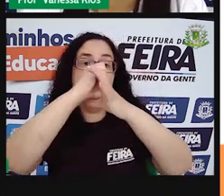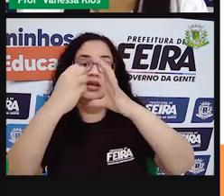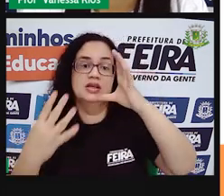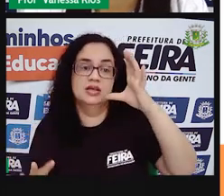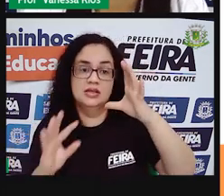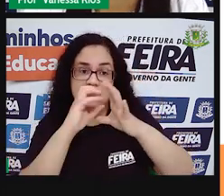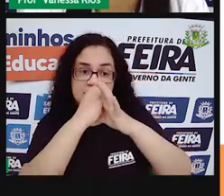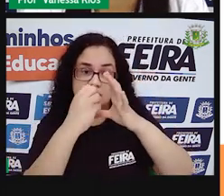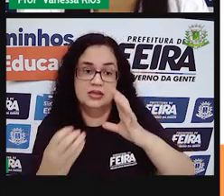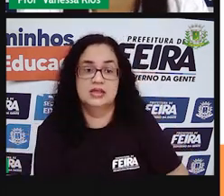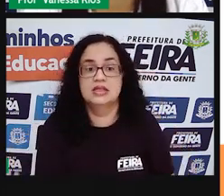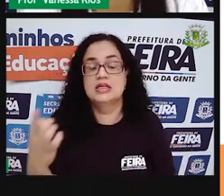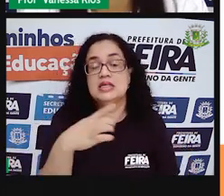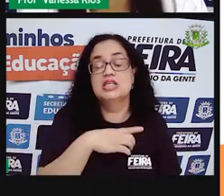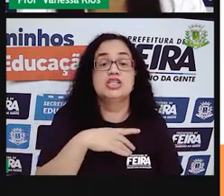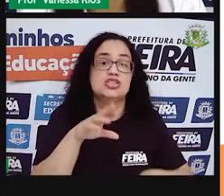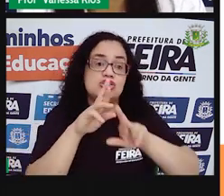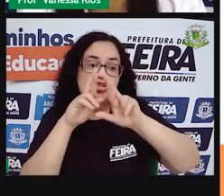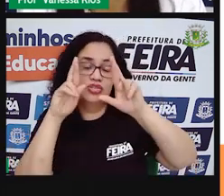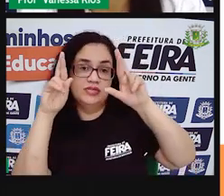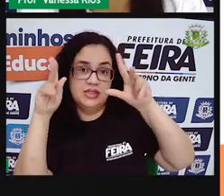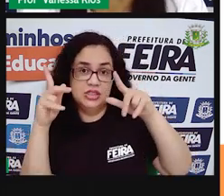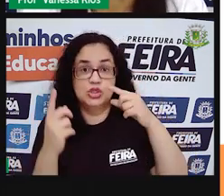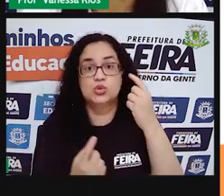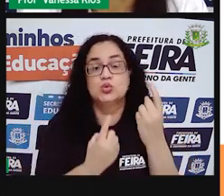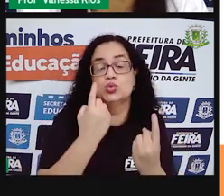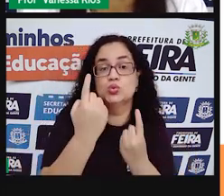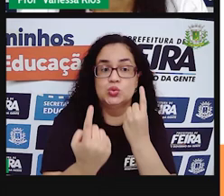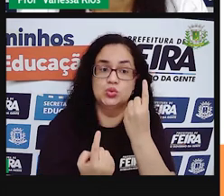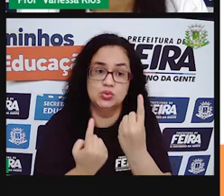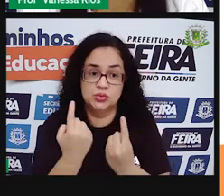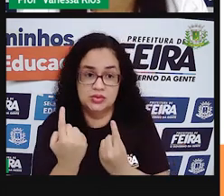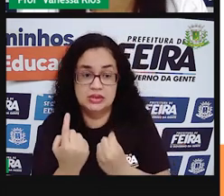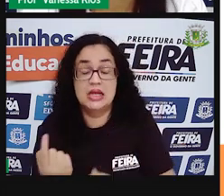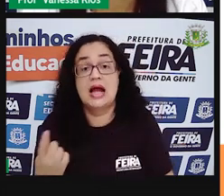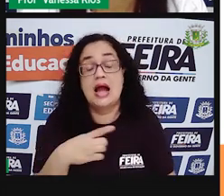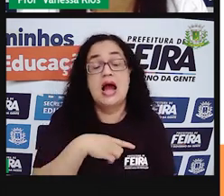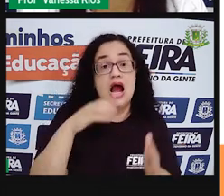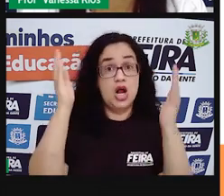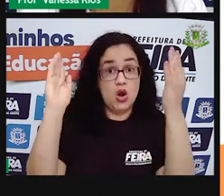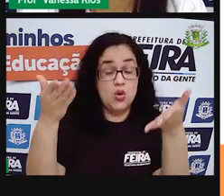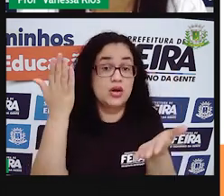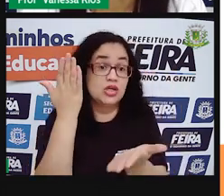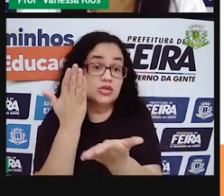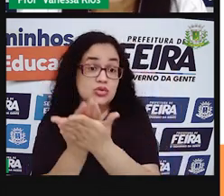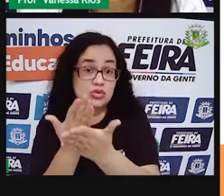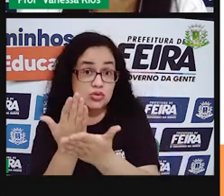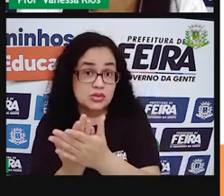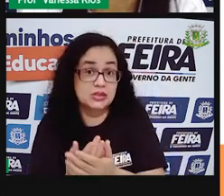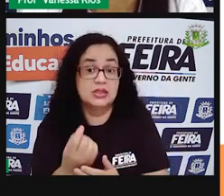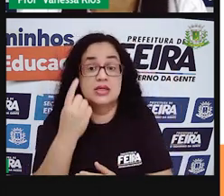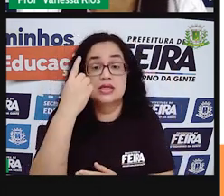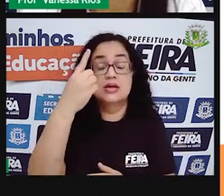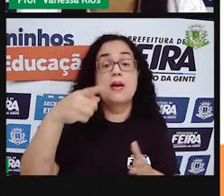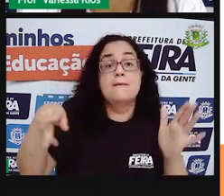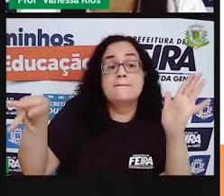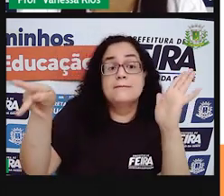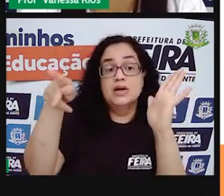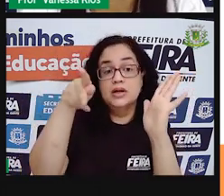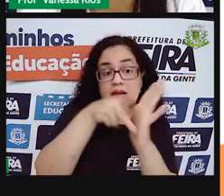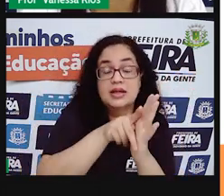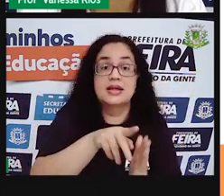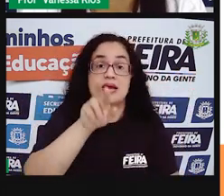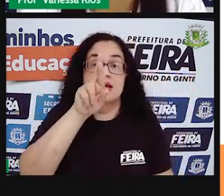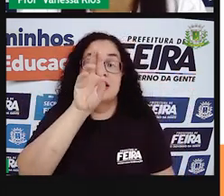que permitem eles serem diferentes uns dos outros. E agora a gente vai estudar sobre uma dessas propriedades, que é